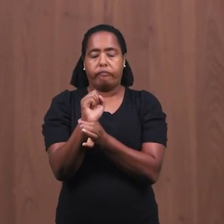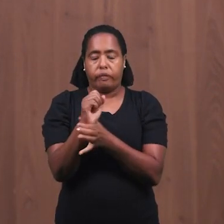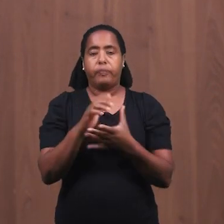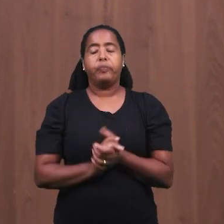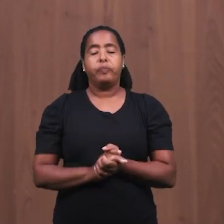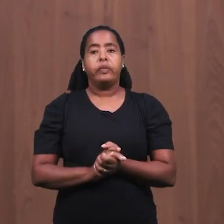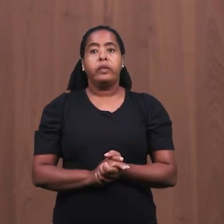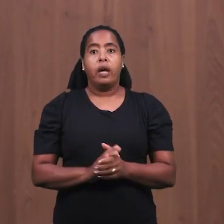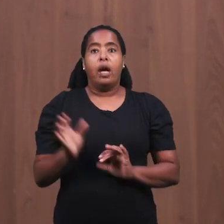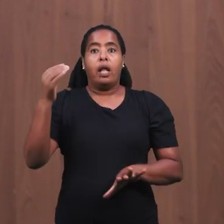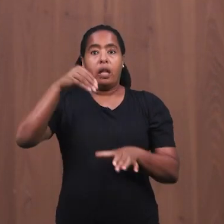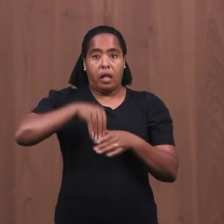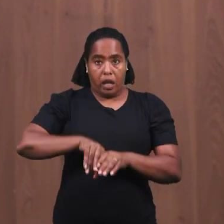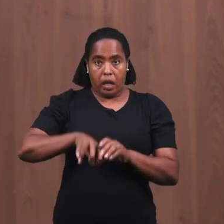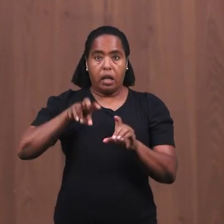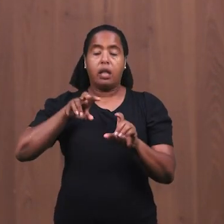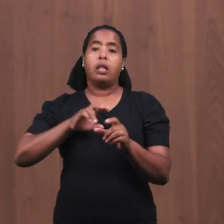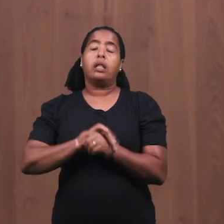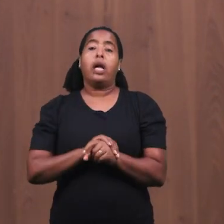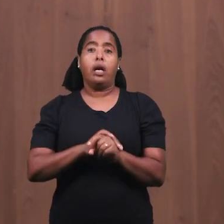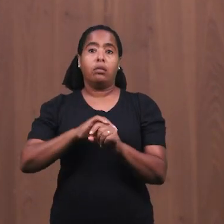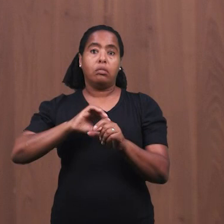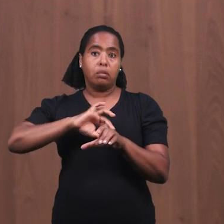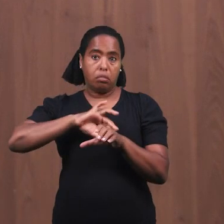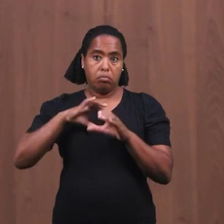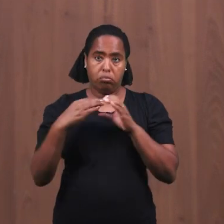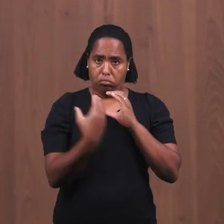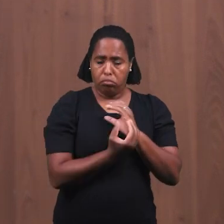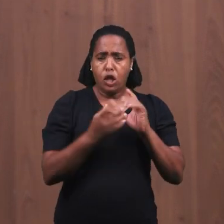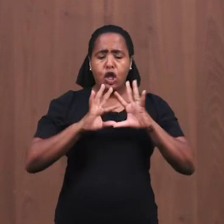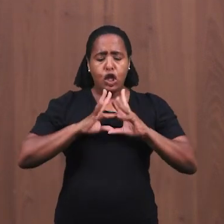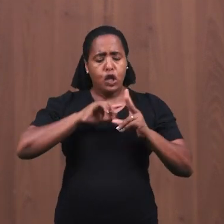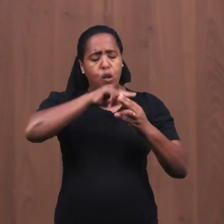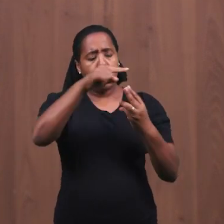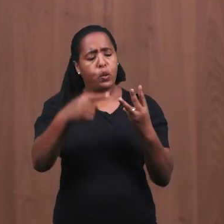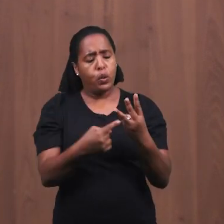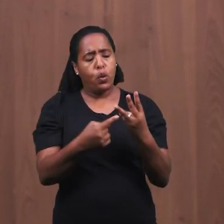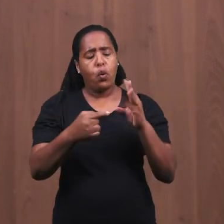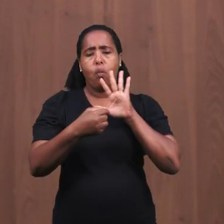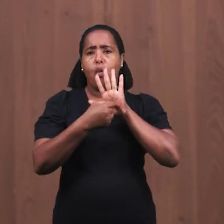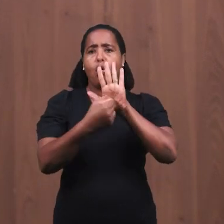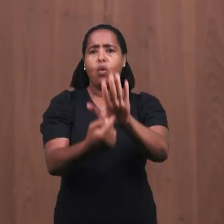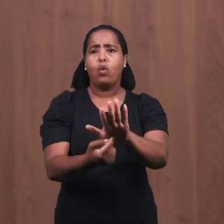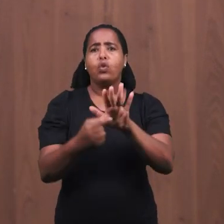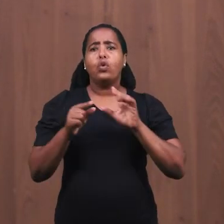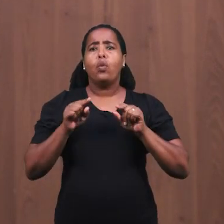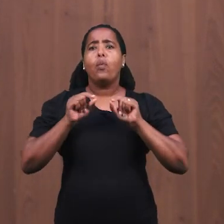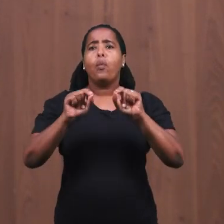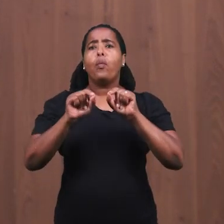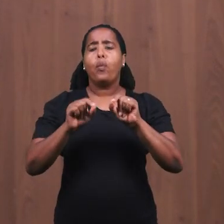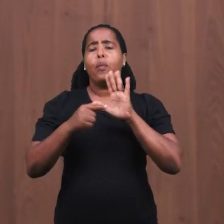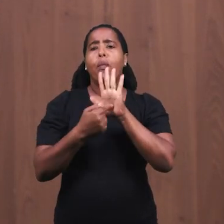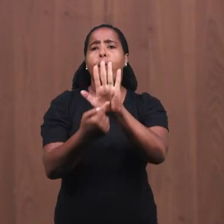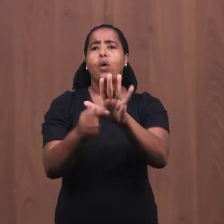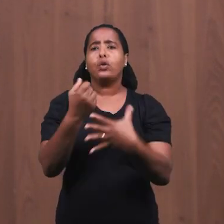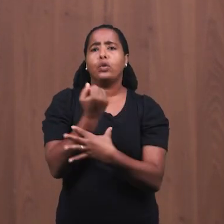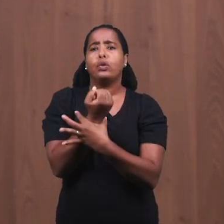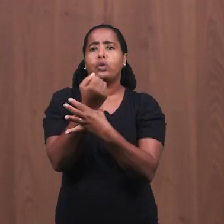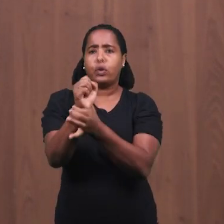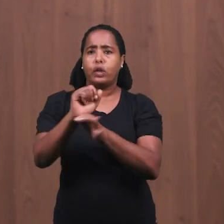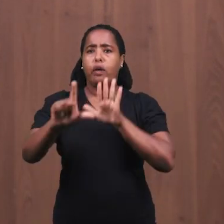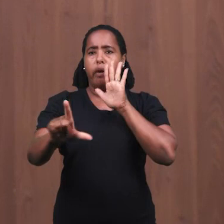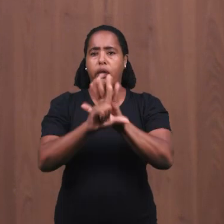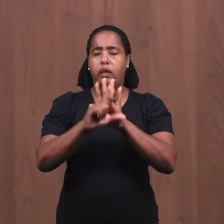contexto, cabe esclarecer que estes 3 modos de oferta, eles estão assegurados pela legislação